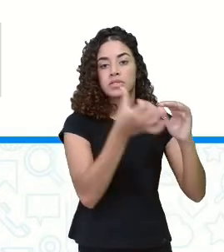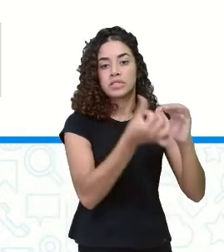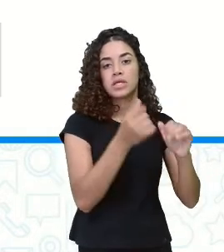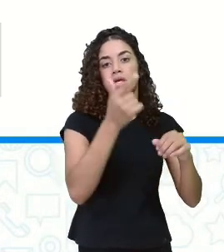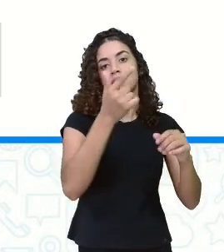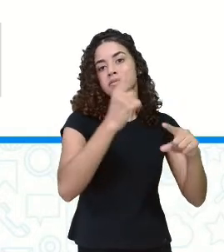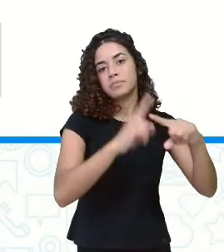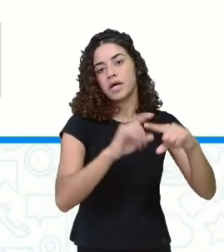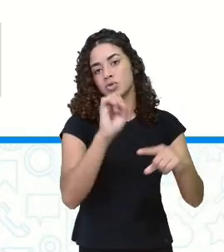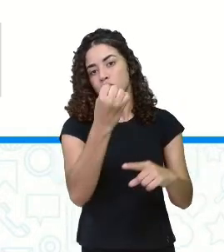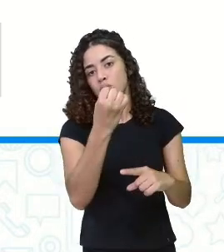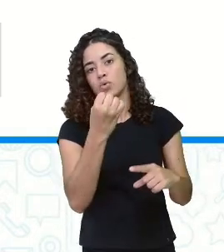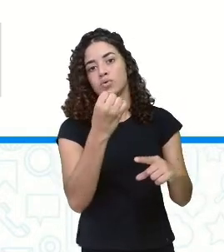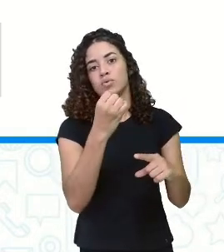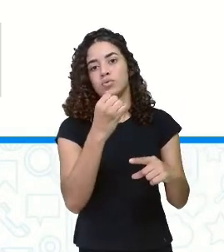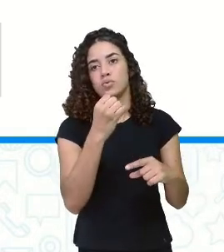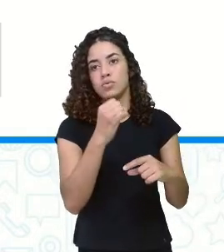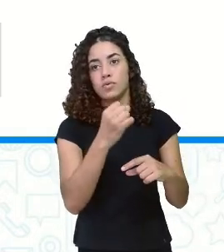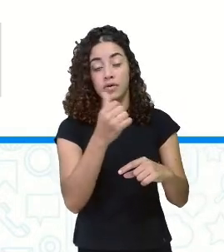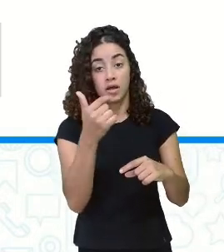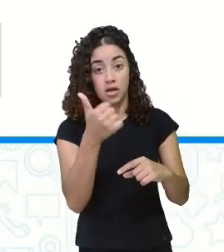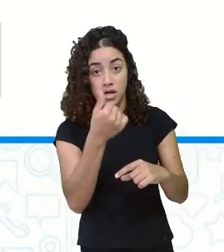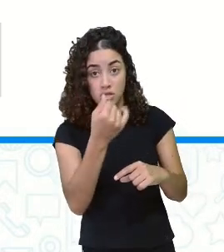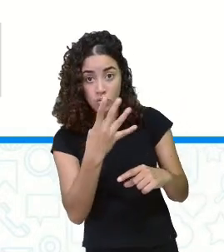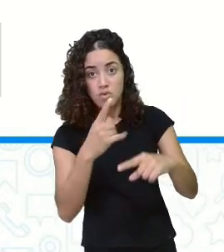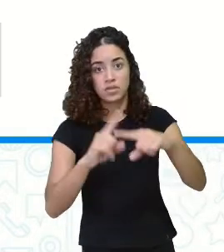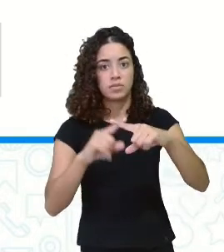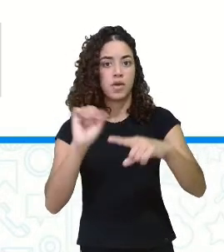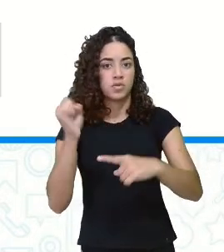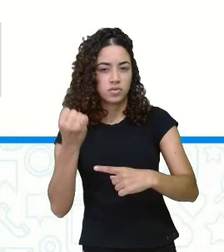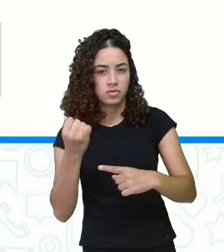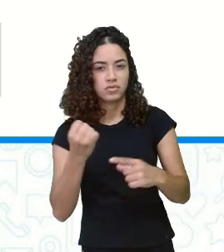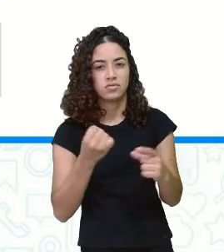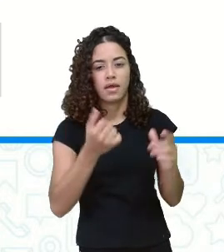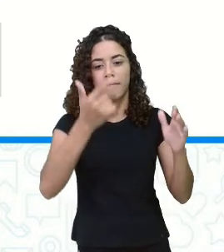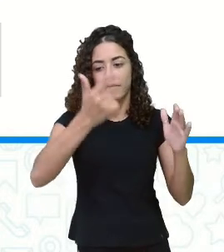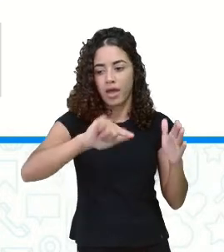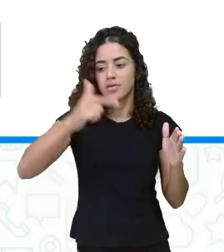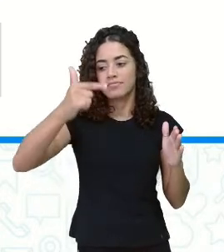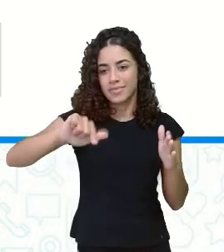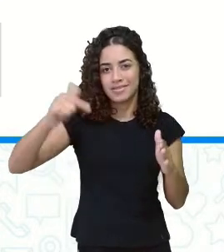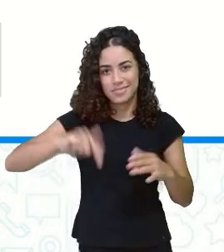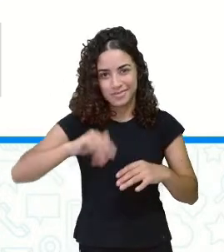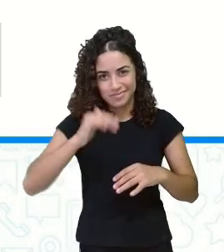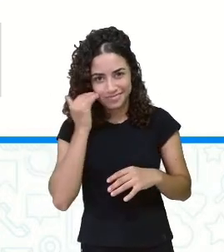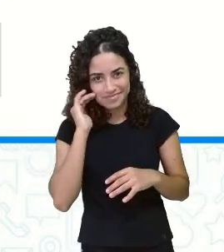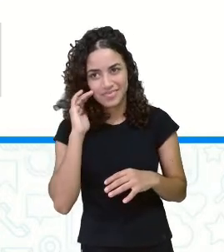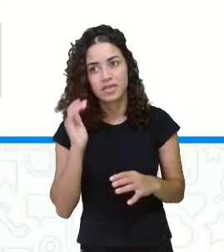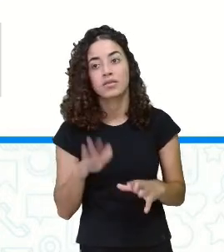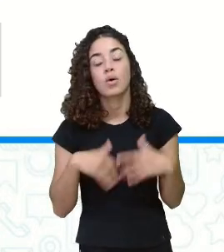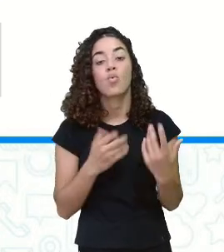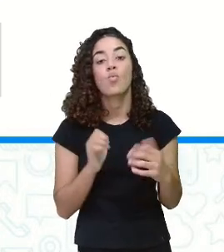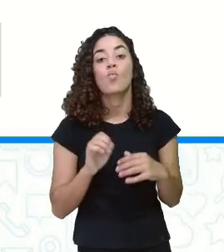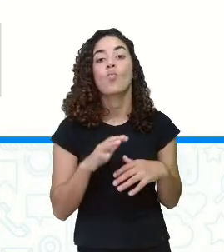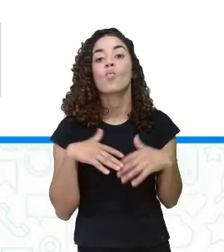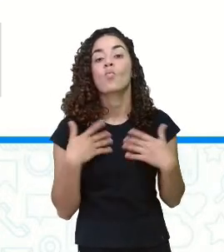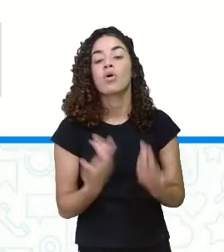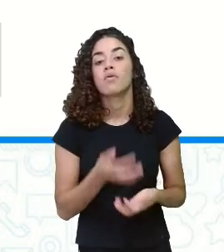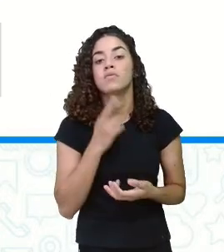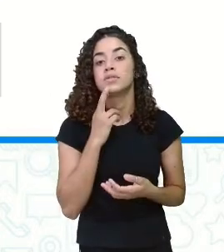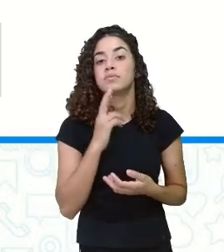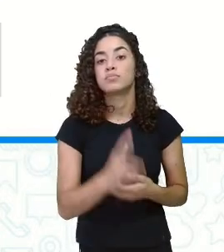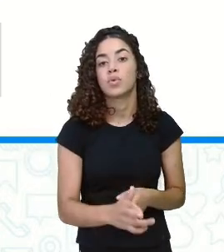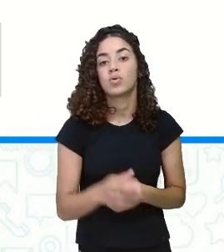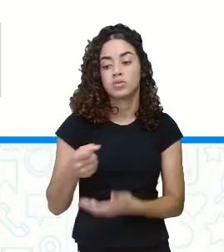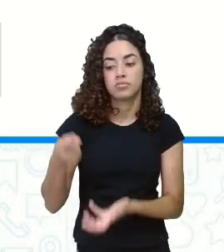vendo? Se você já descobriu qual é a regularidade, que é sempre mais 8, qual vai ser o resultado do